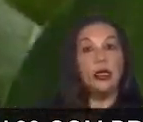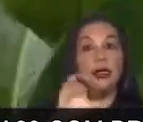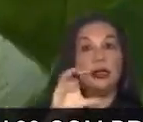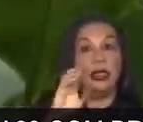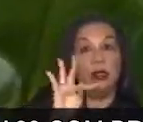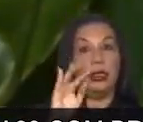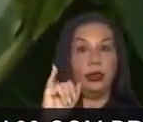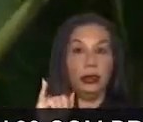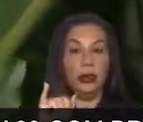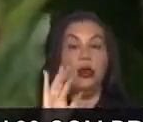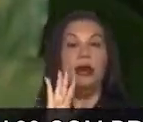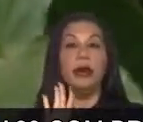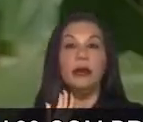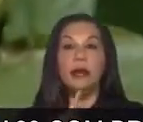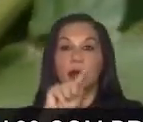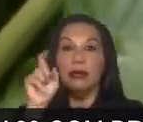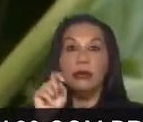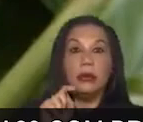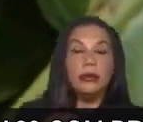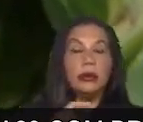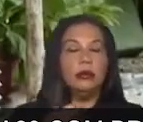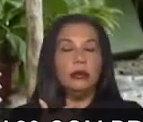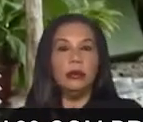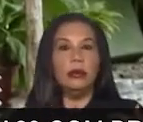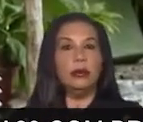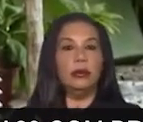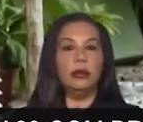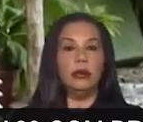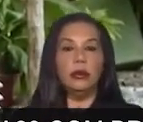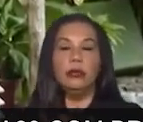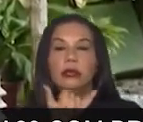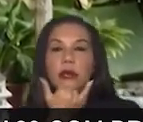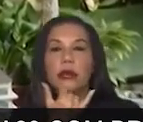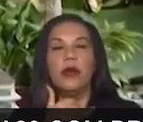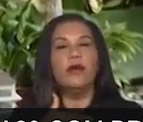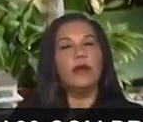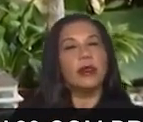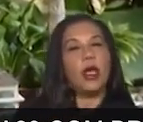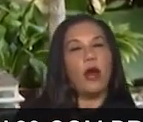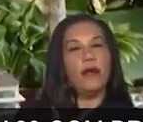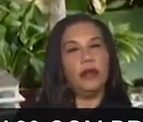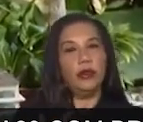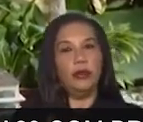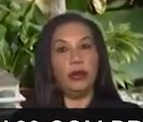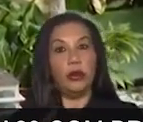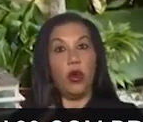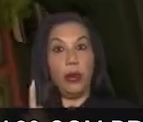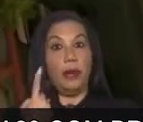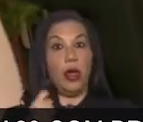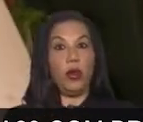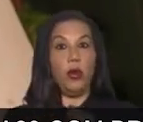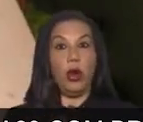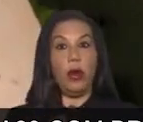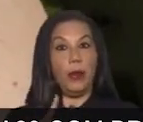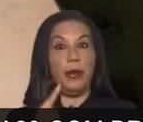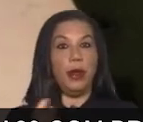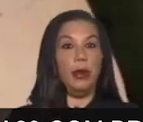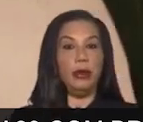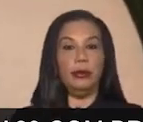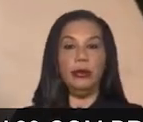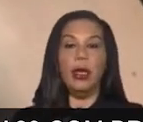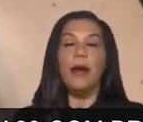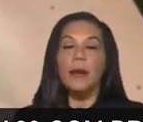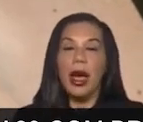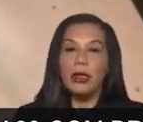CTI. Momentos de incerteza e aflição. Ela adoeceu no fim de 2020, o primeiro ano da pandemia, mas as